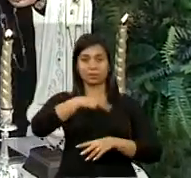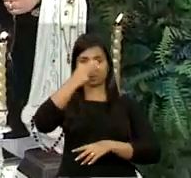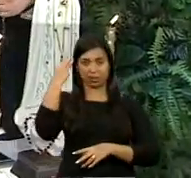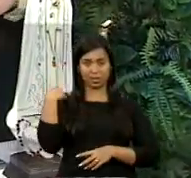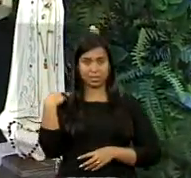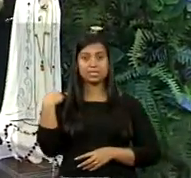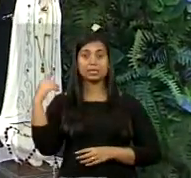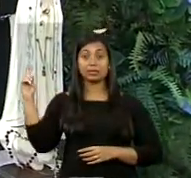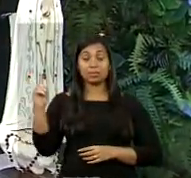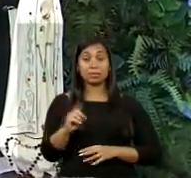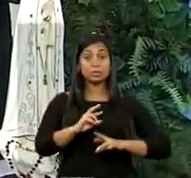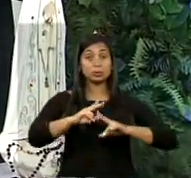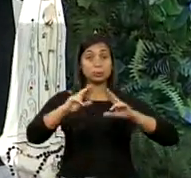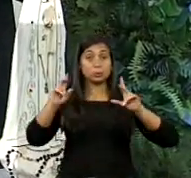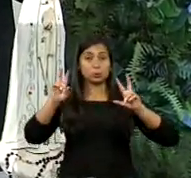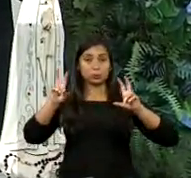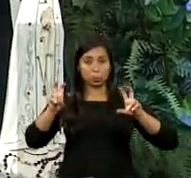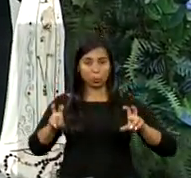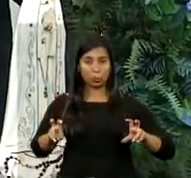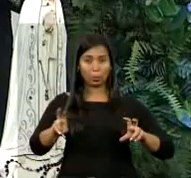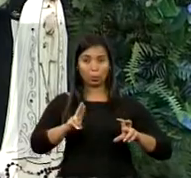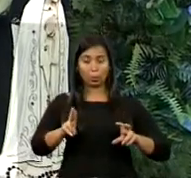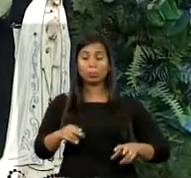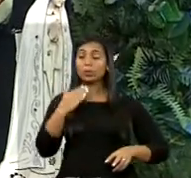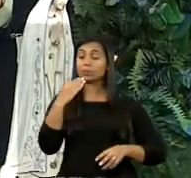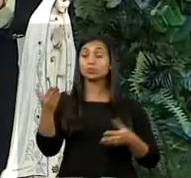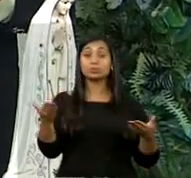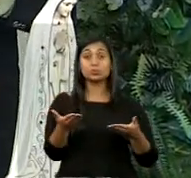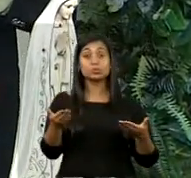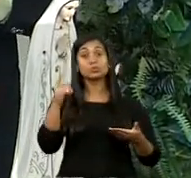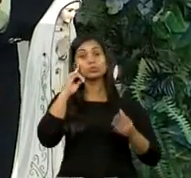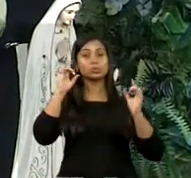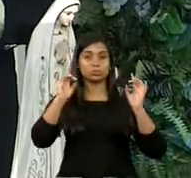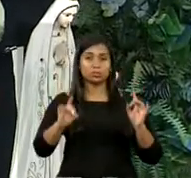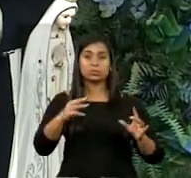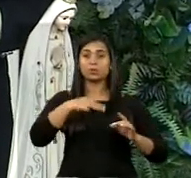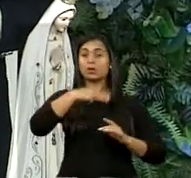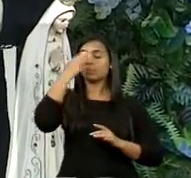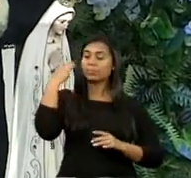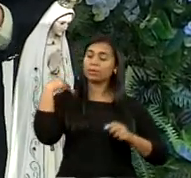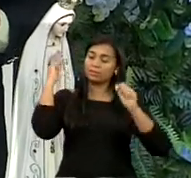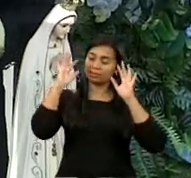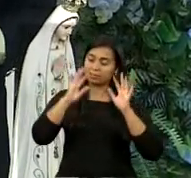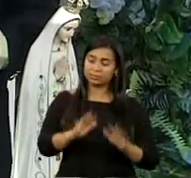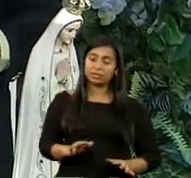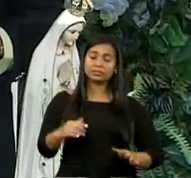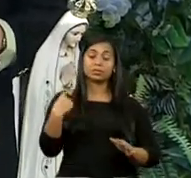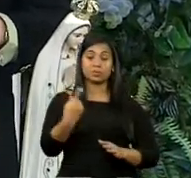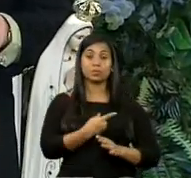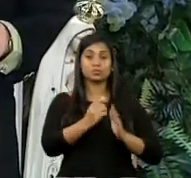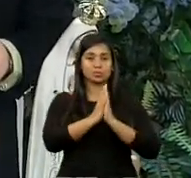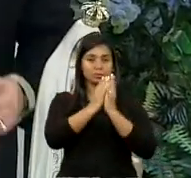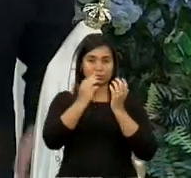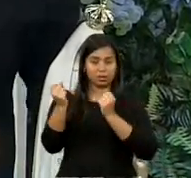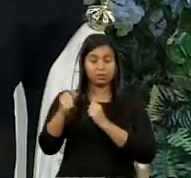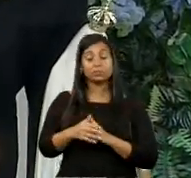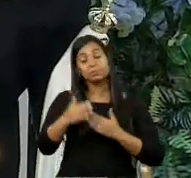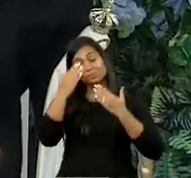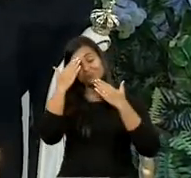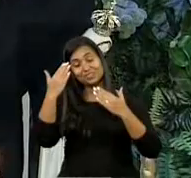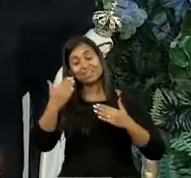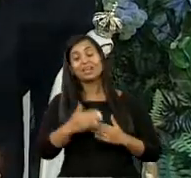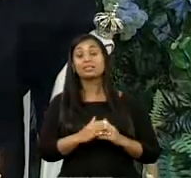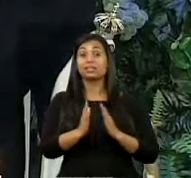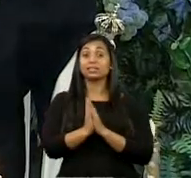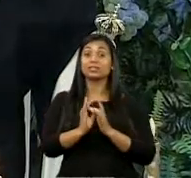que apareceu em diferentes títulos. Mas então, pedimos hoje, no dia dedicado a Nossa Senhora das Graças, que atenda nossas graças. Obrigado, meu anjo,